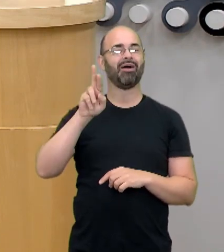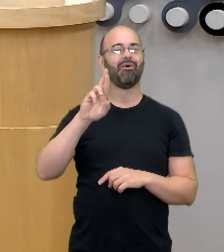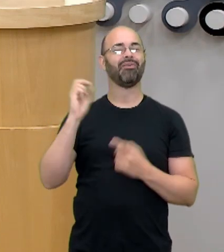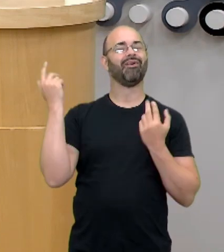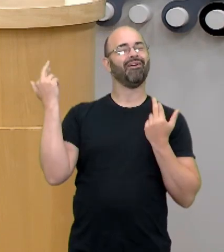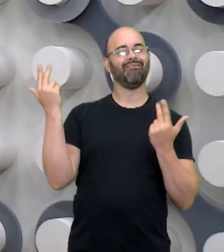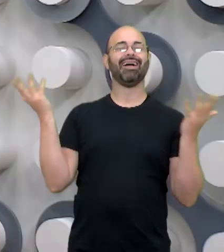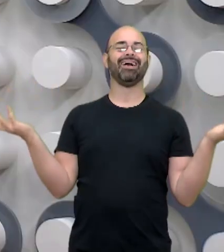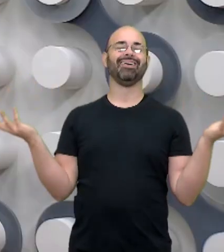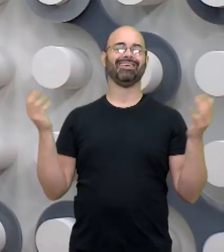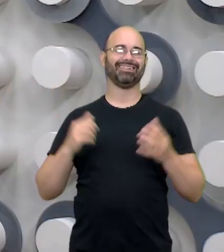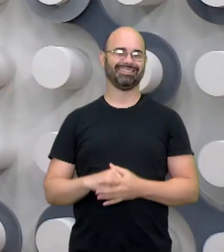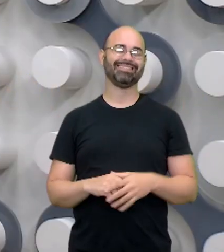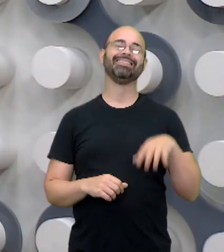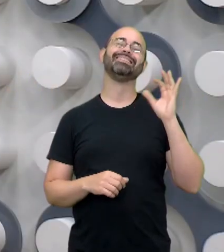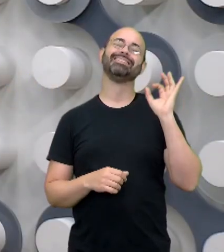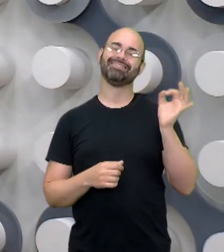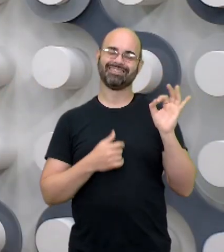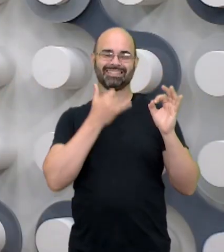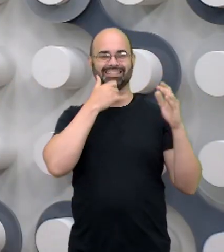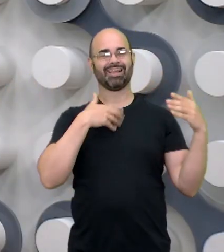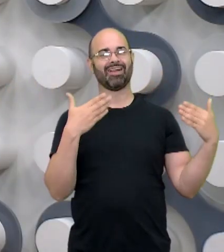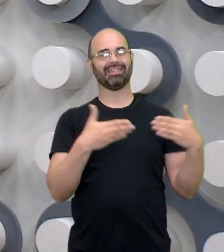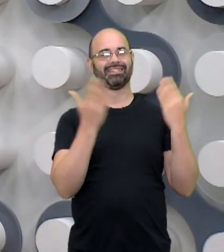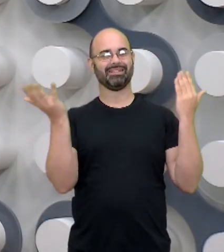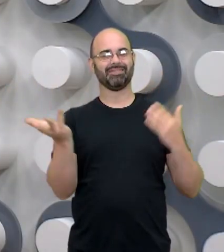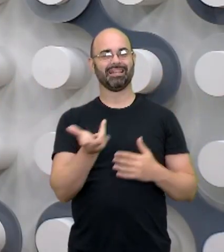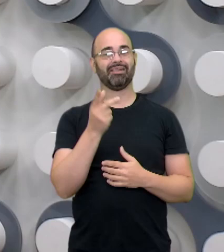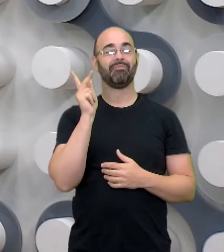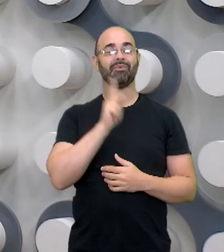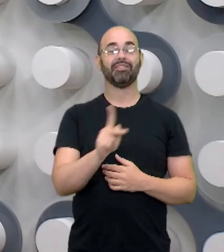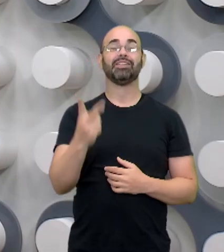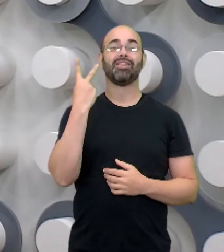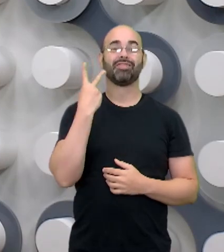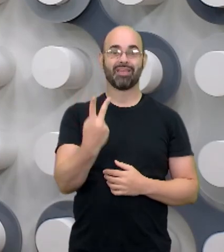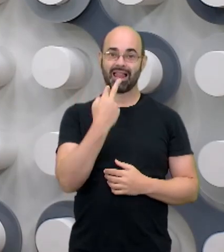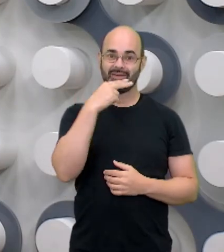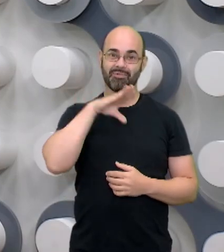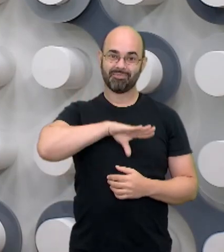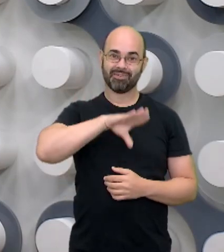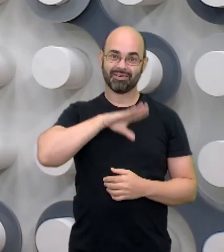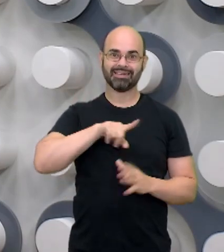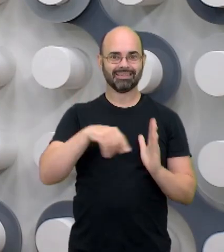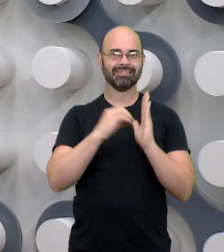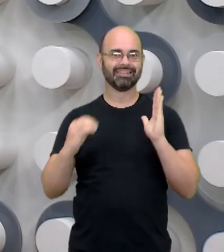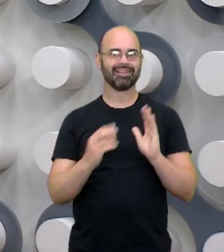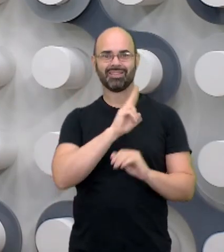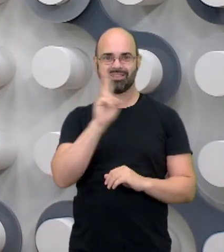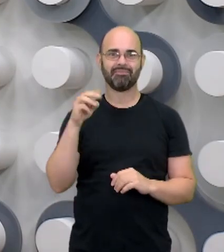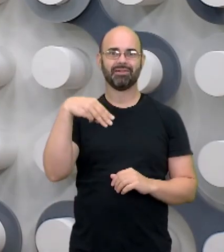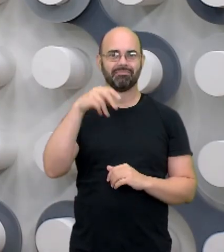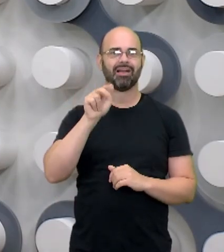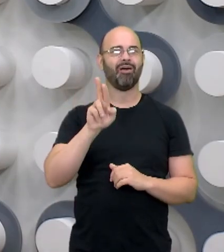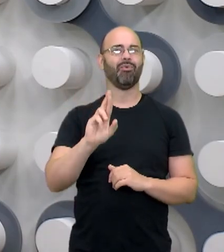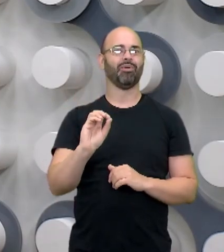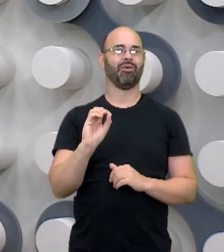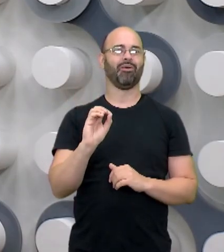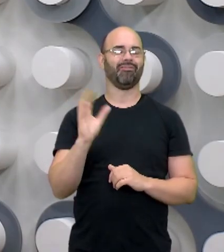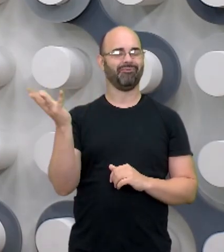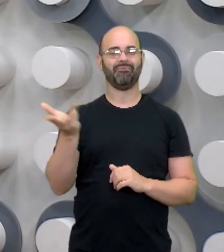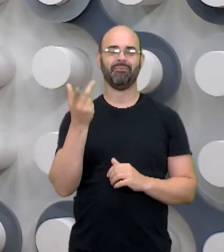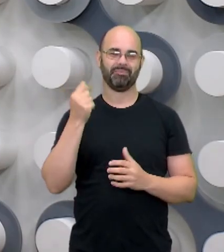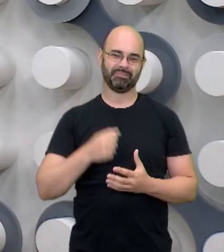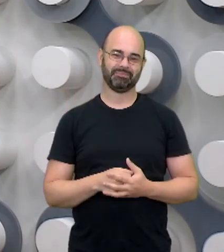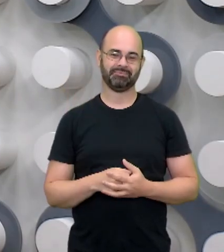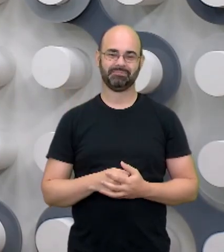essa proximidade, essa coincidência maravilhosa. Dois professores de língua portuguesa do Centro de Mídias chamados... E assim, é espetacular. E eu